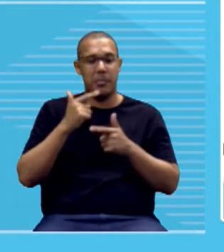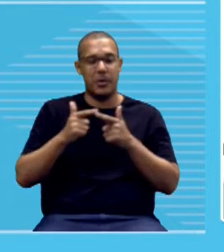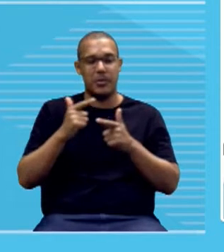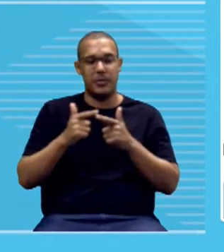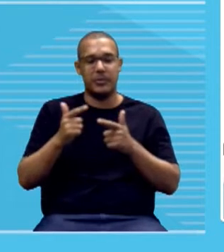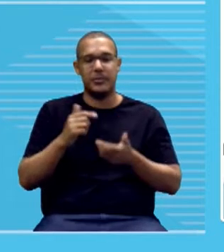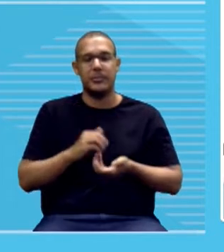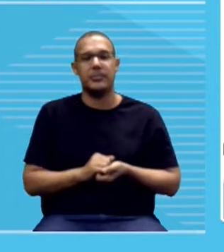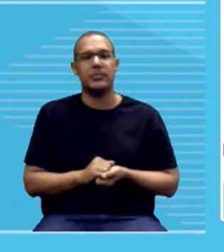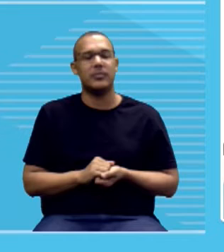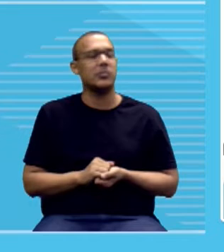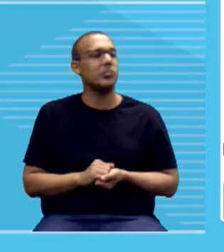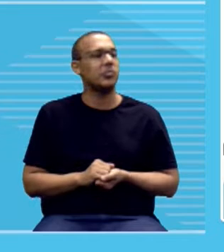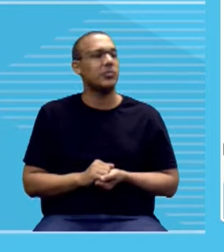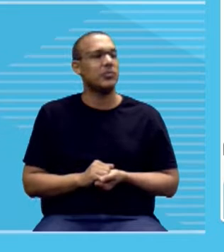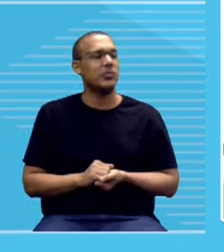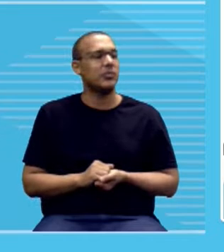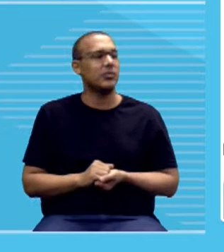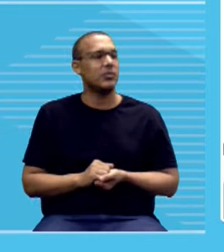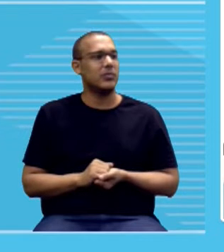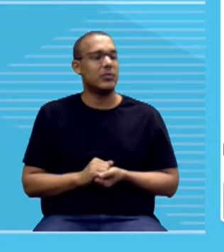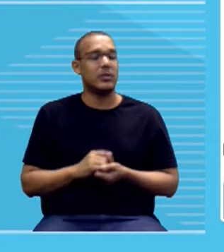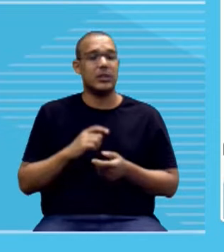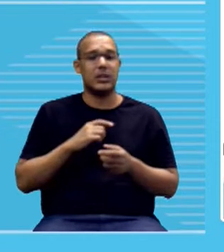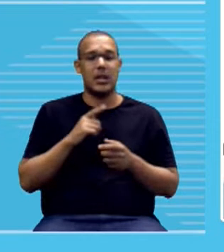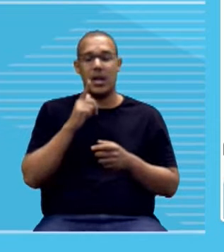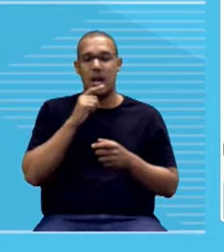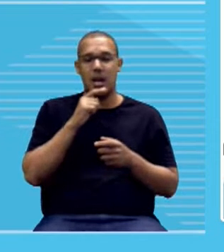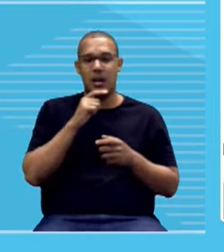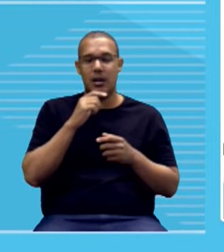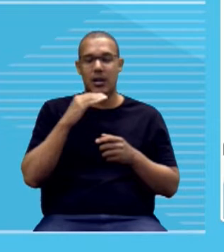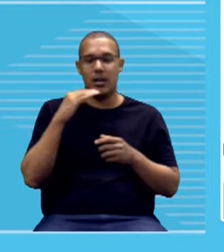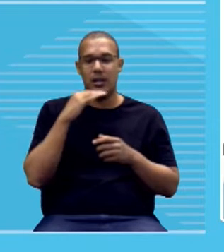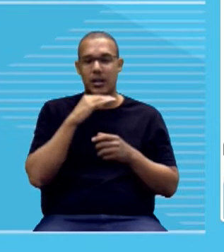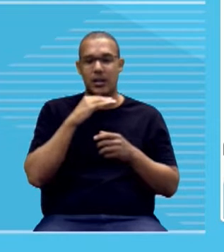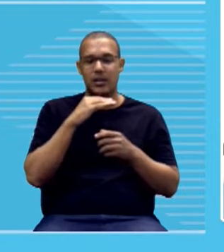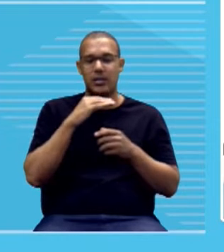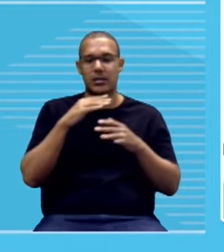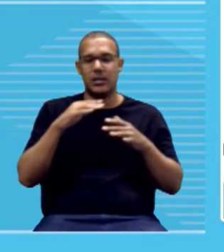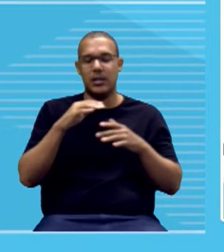de usinas, como as existentes no Brasil, mantêm a água aquecida em estado líquido,